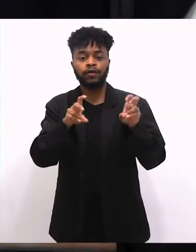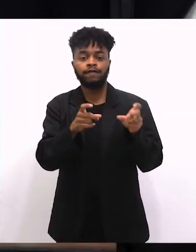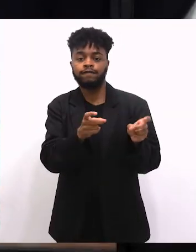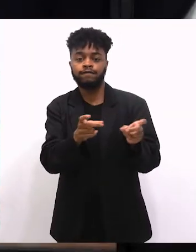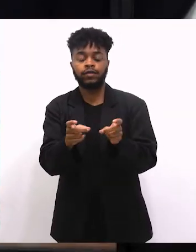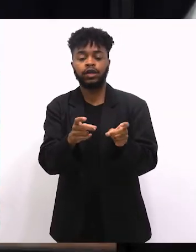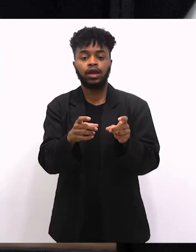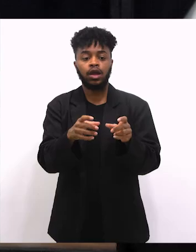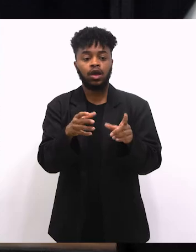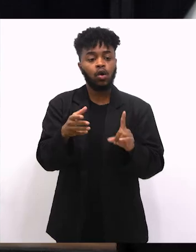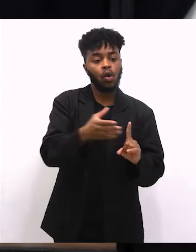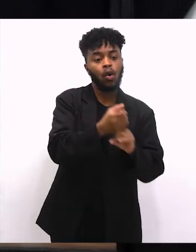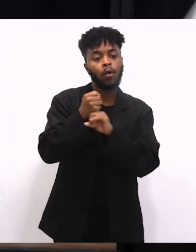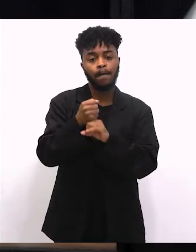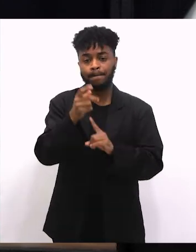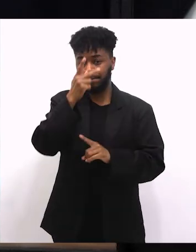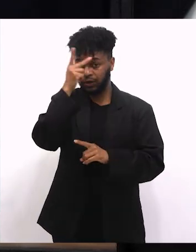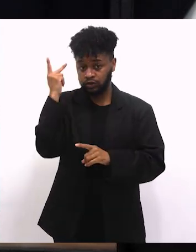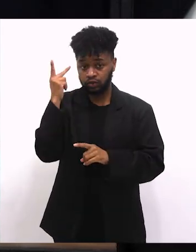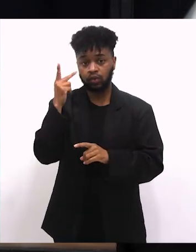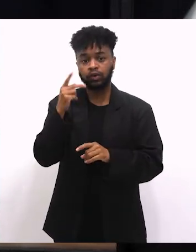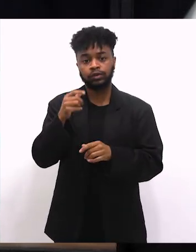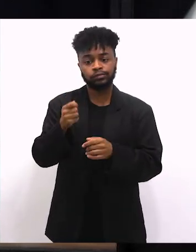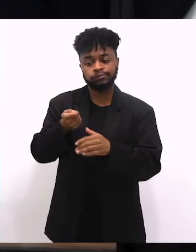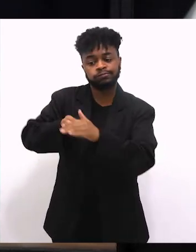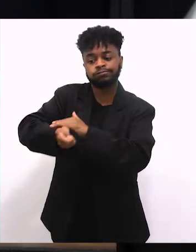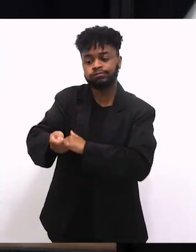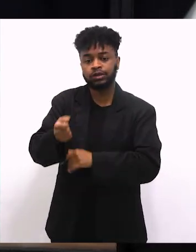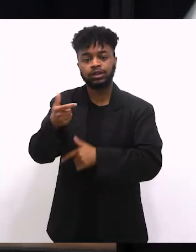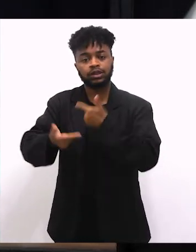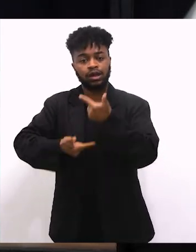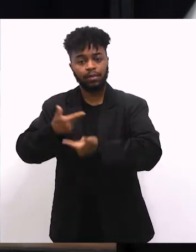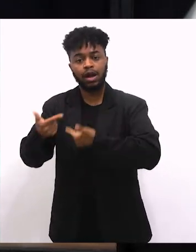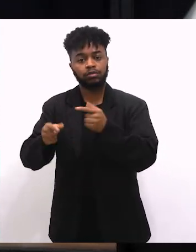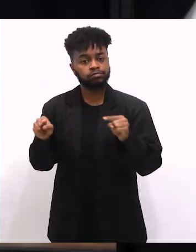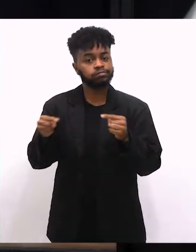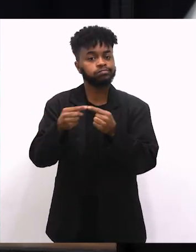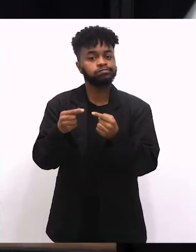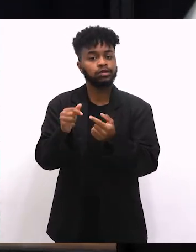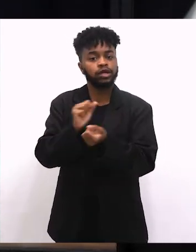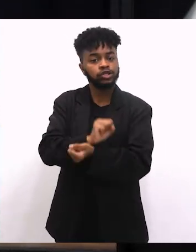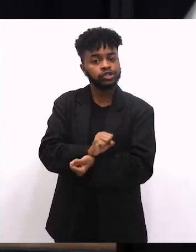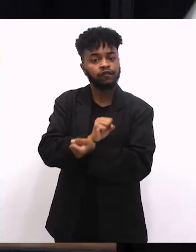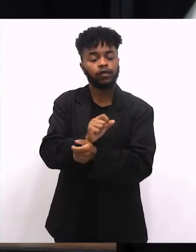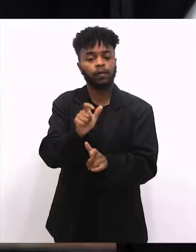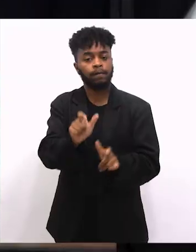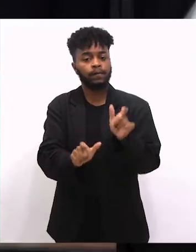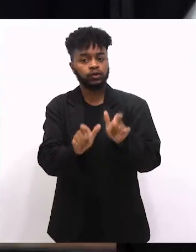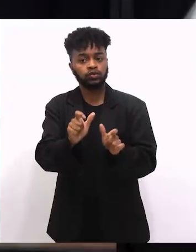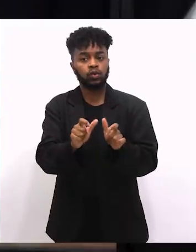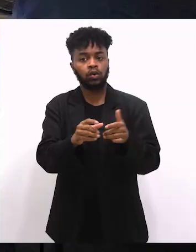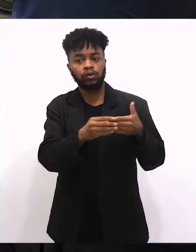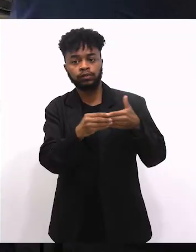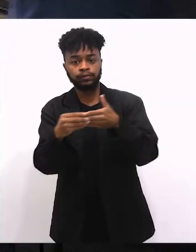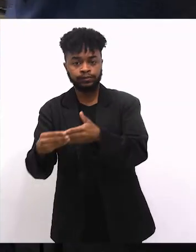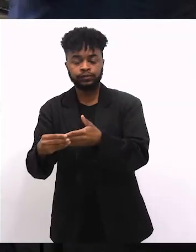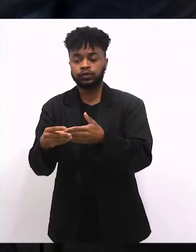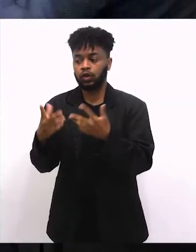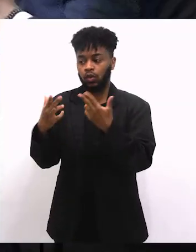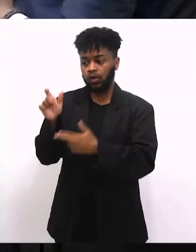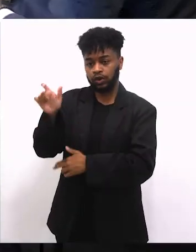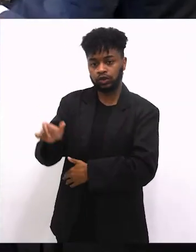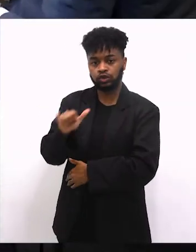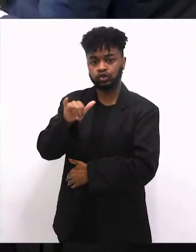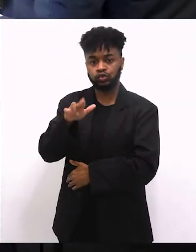o trabalho que acaba se tornando uma forma de escravidão daquelas pessoas que são levadas e seduzidas, como foi